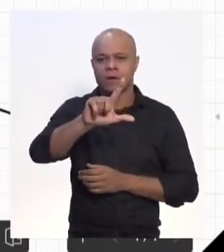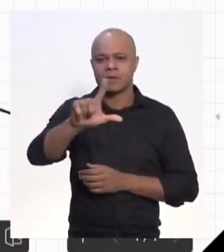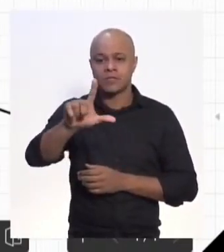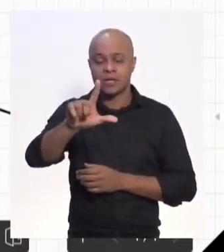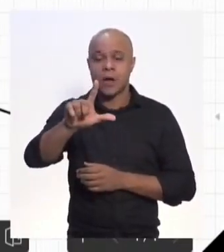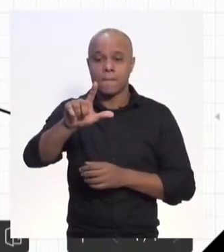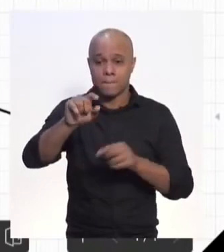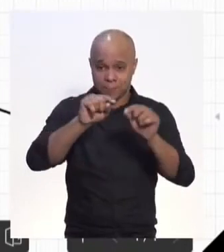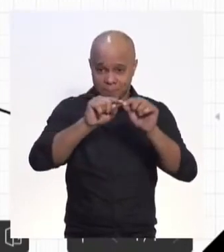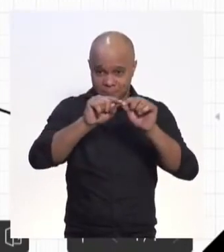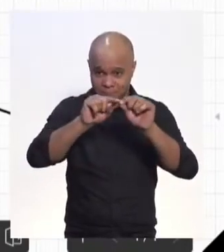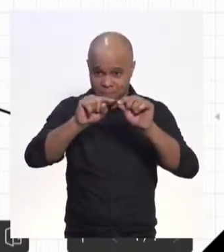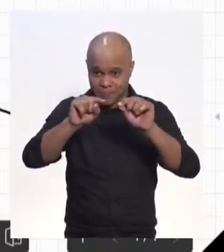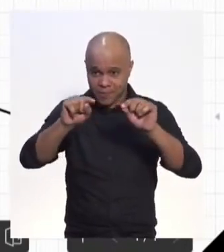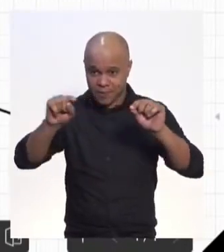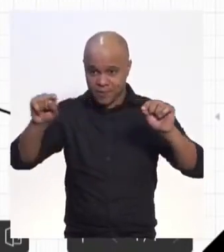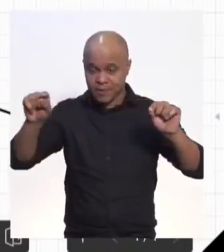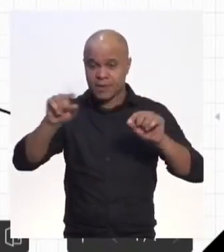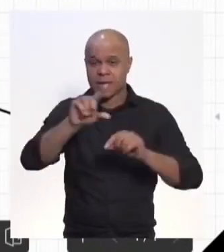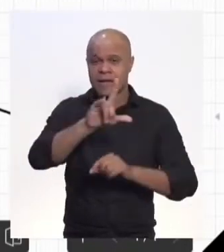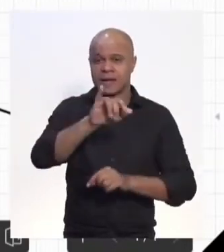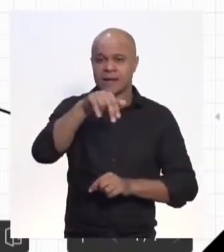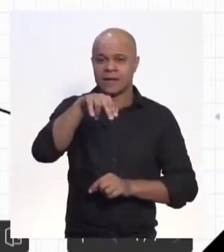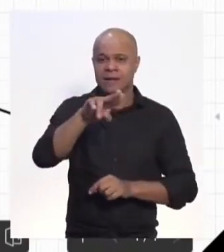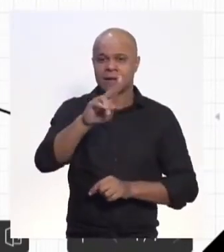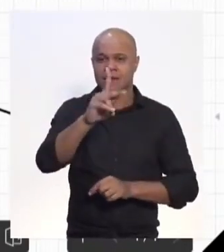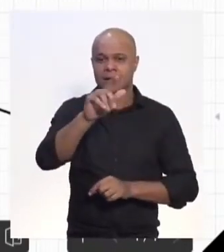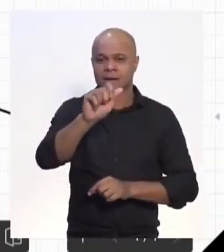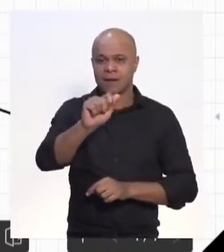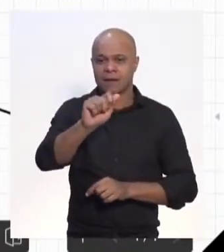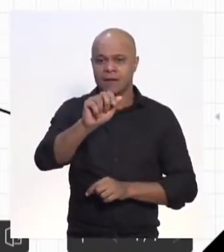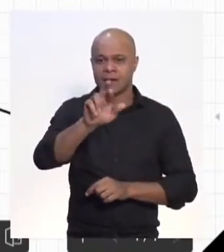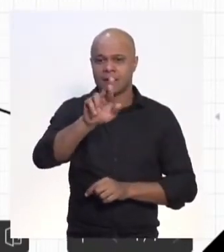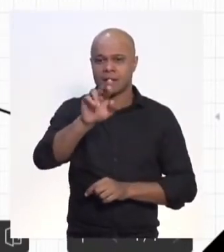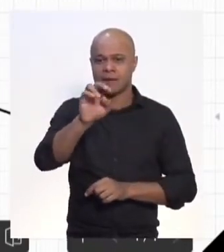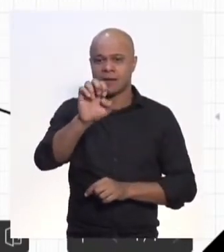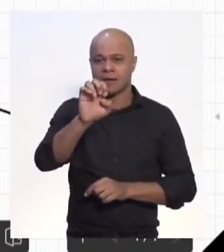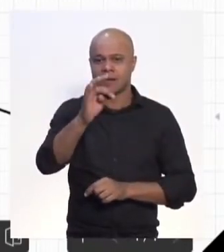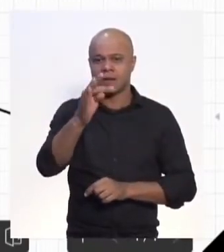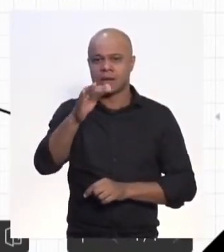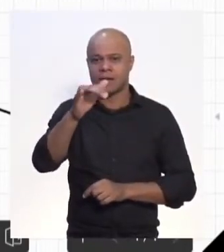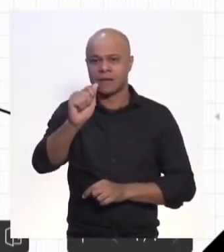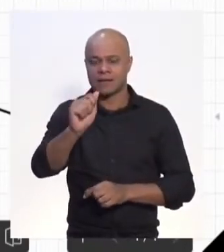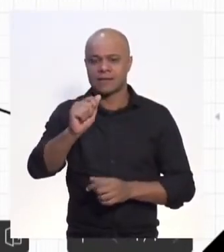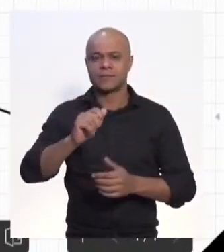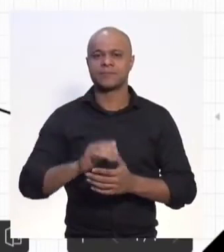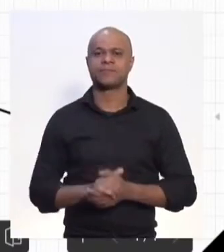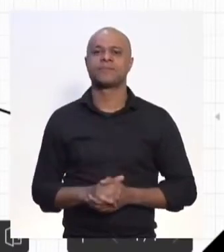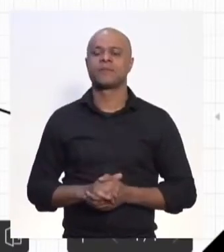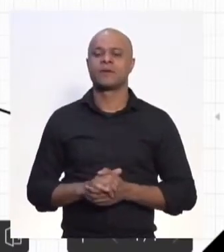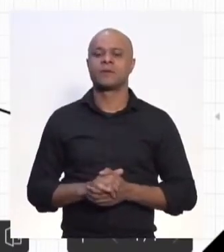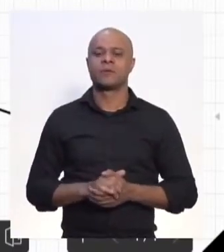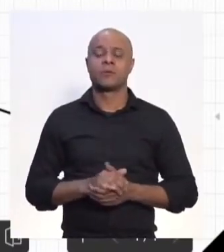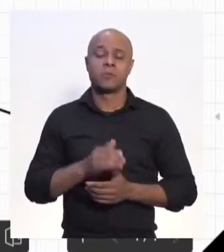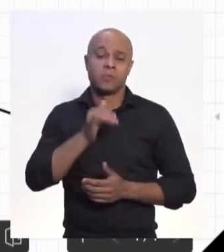curiosidade, Alessandra? Não. Essa rodovia, ela é par. Então, por exemplo, é a SP